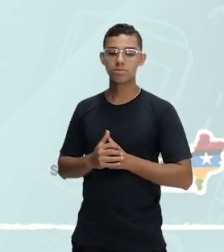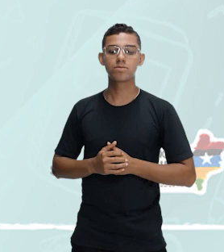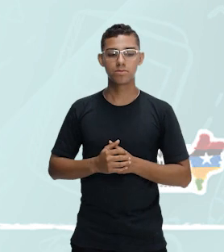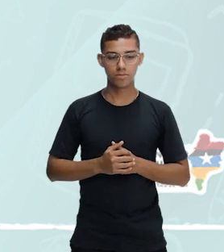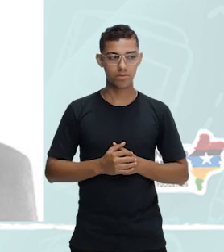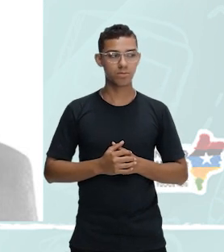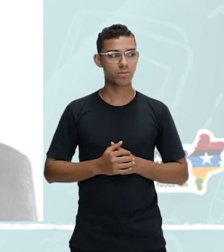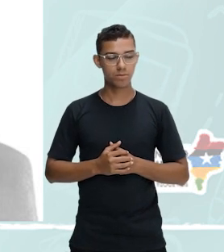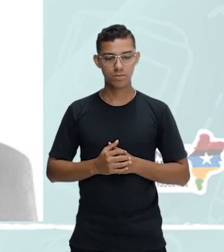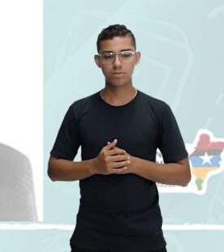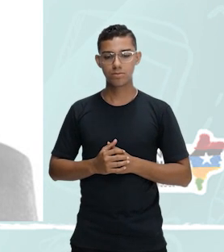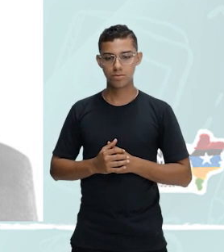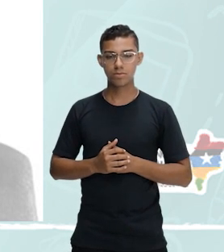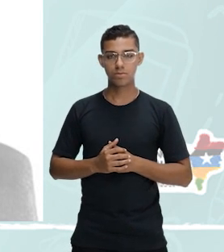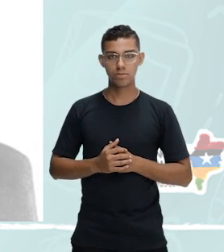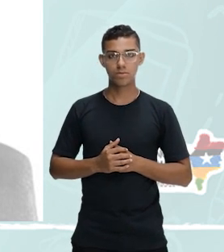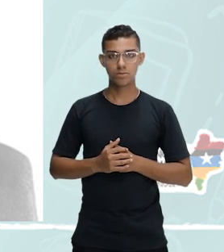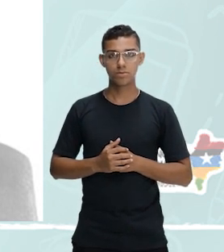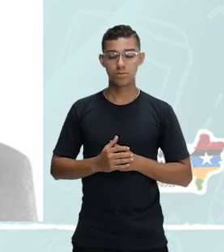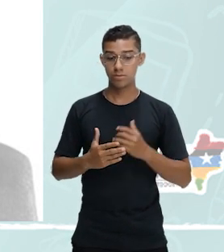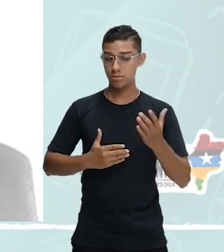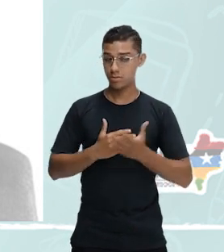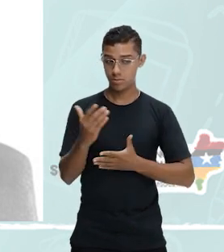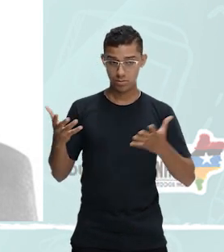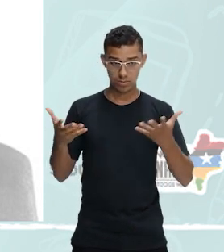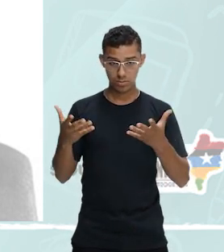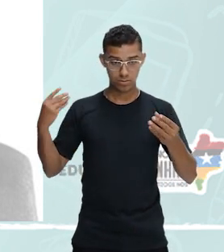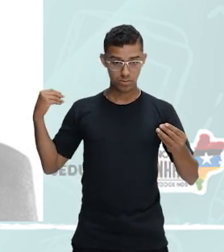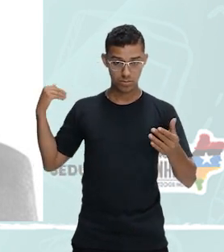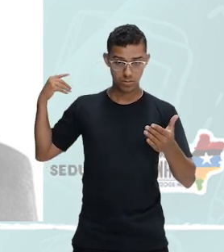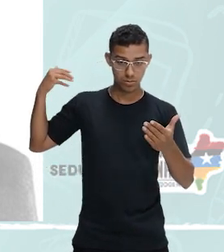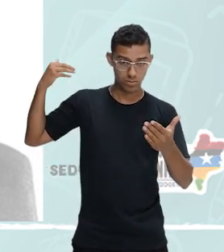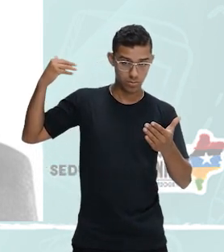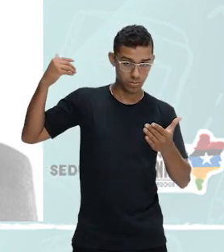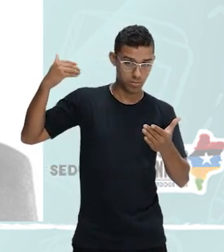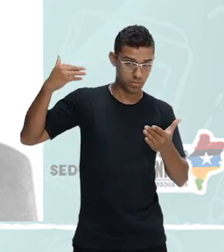né? Então, por muito tempo,